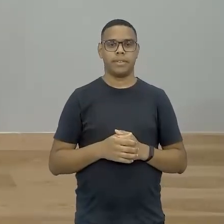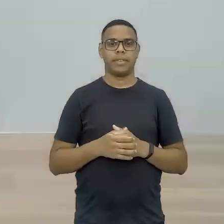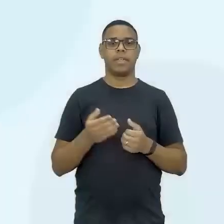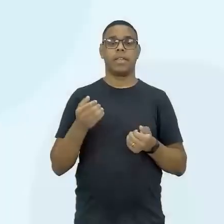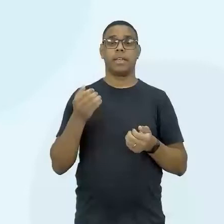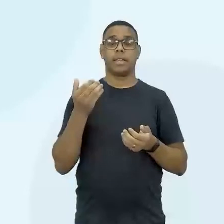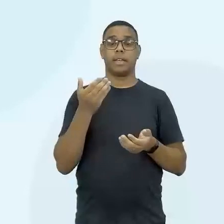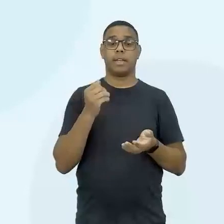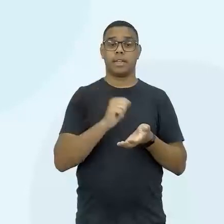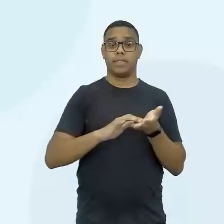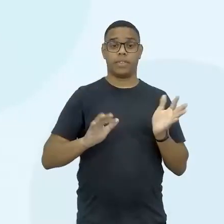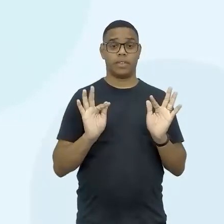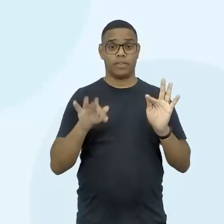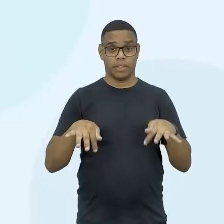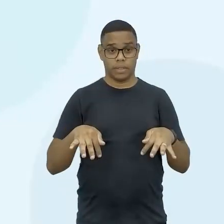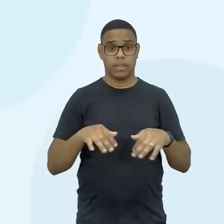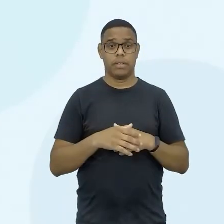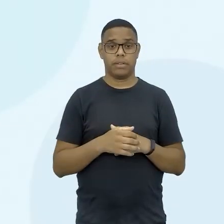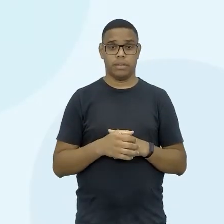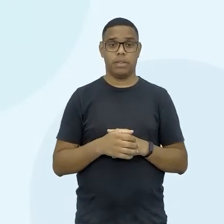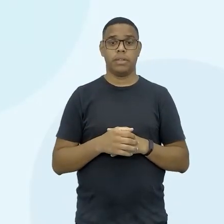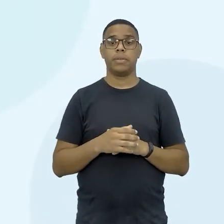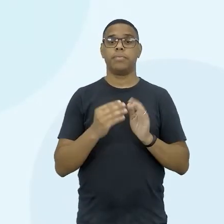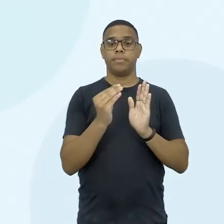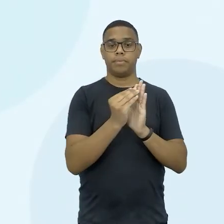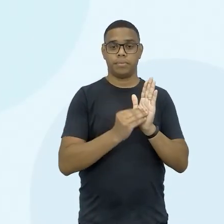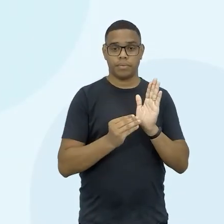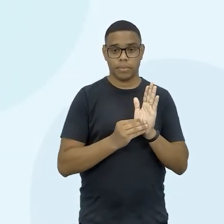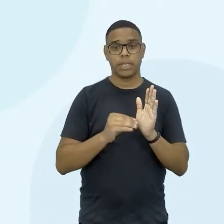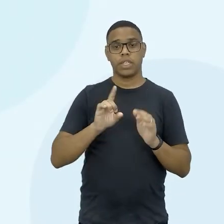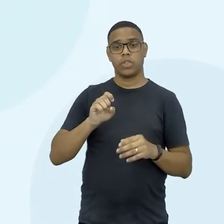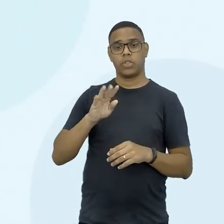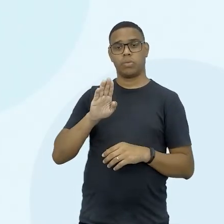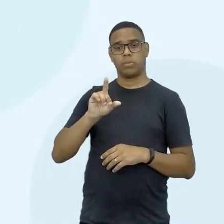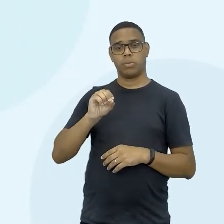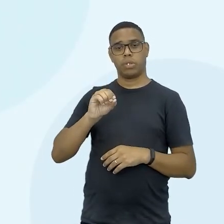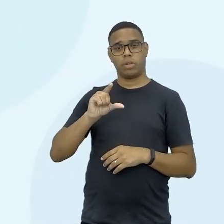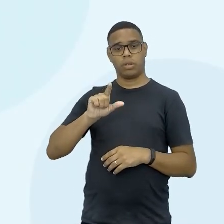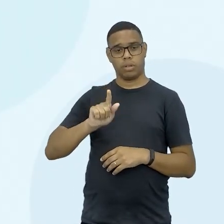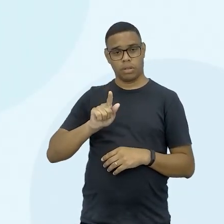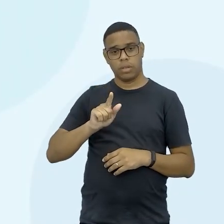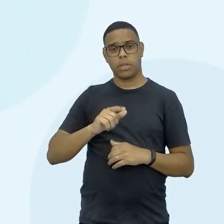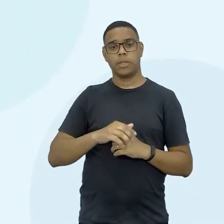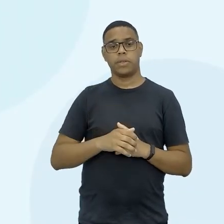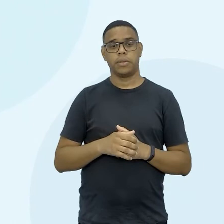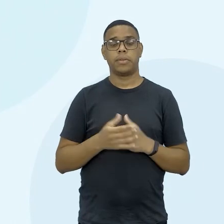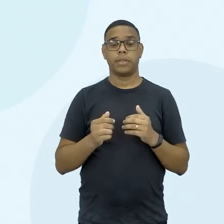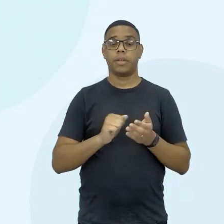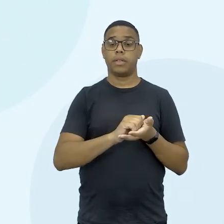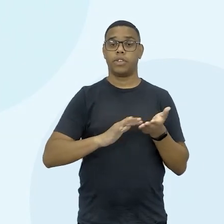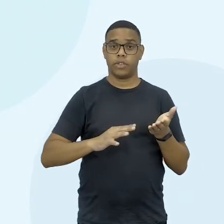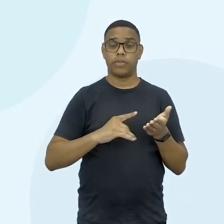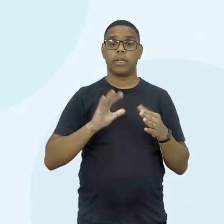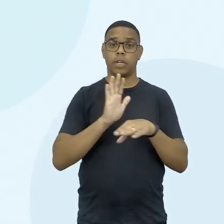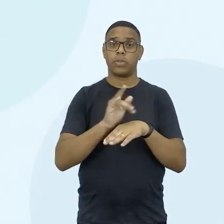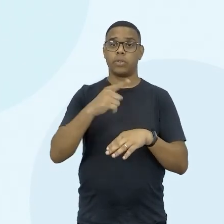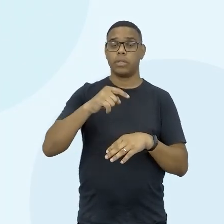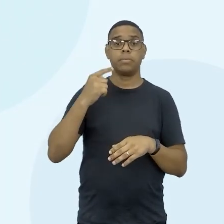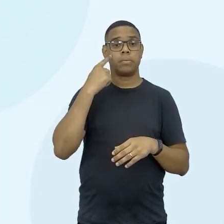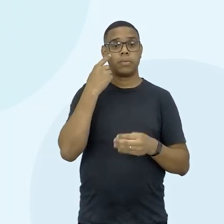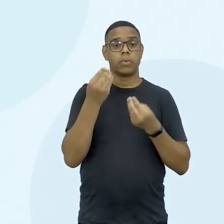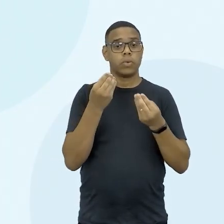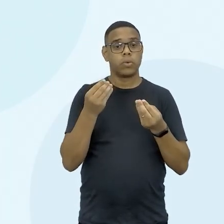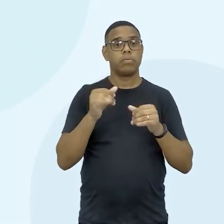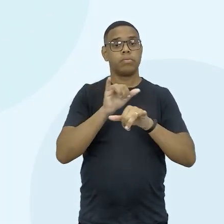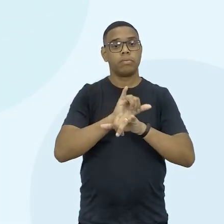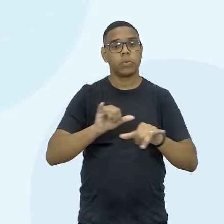exercício final. Para consolidar, registra, coloca no Estúdio Blog e... essas atividades ajudam a pensar sobre um possível